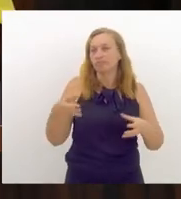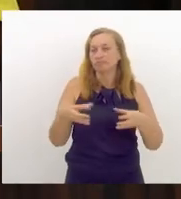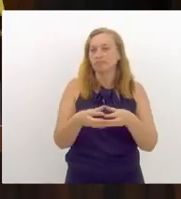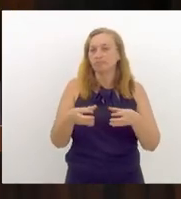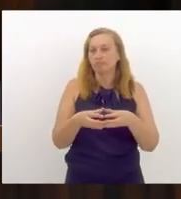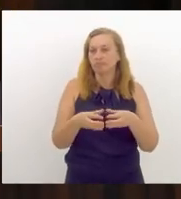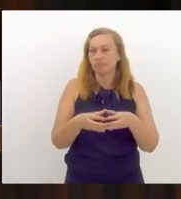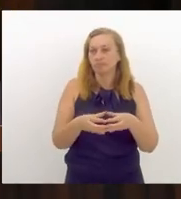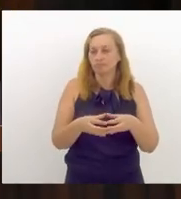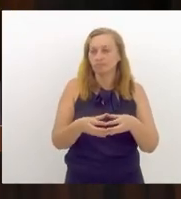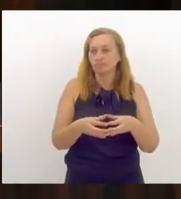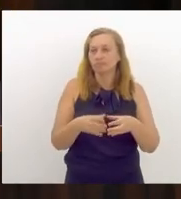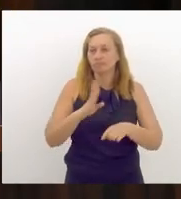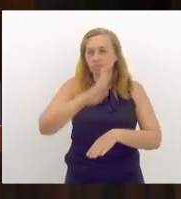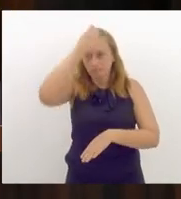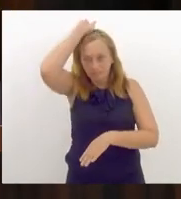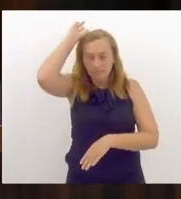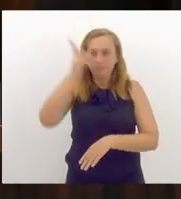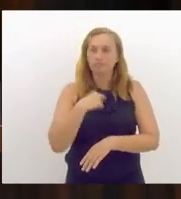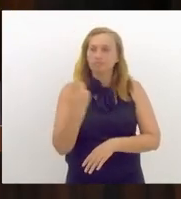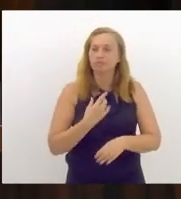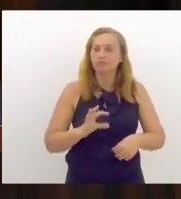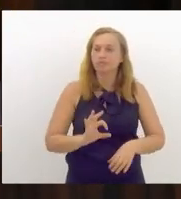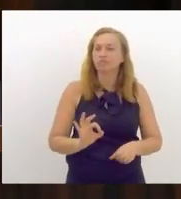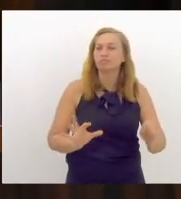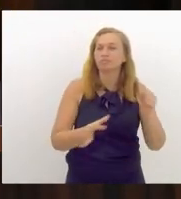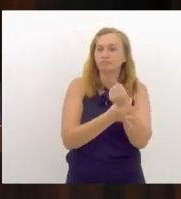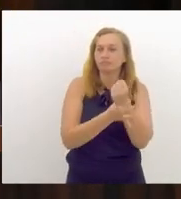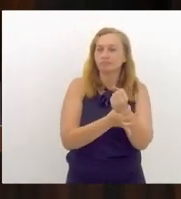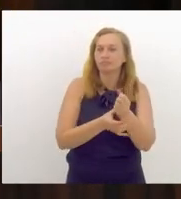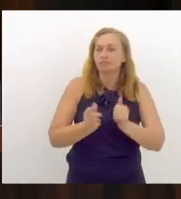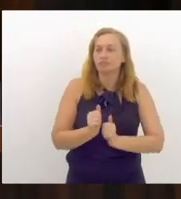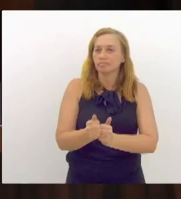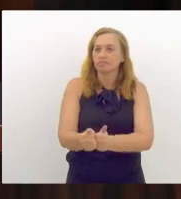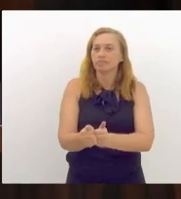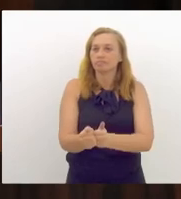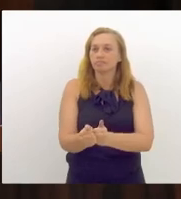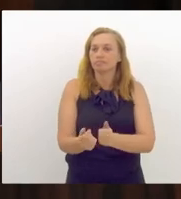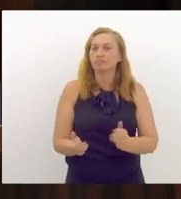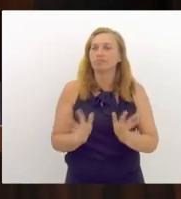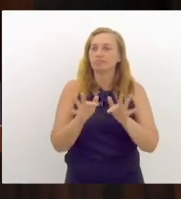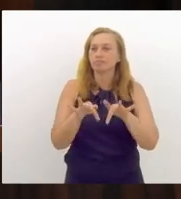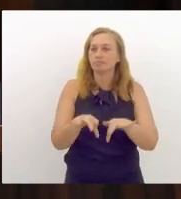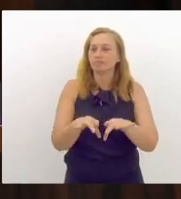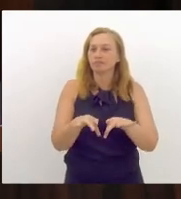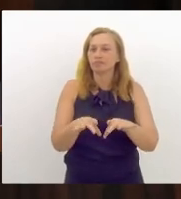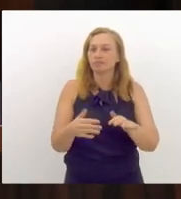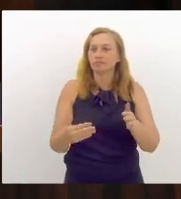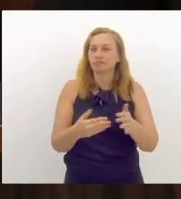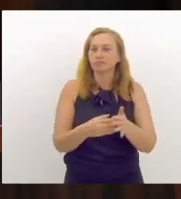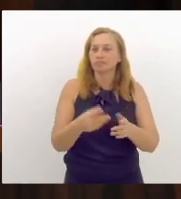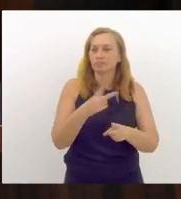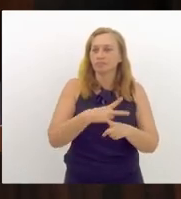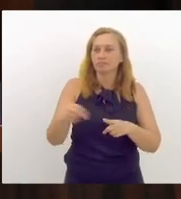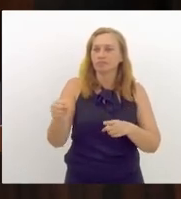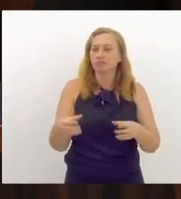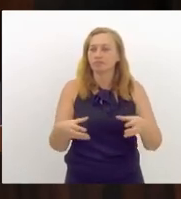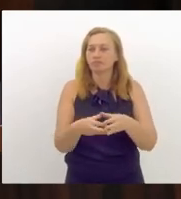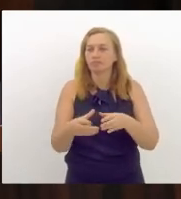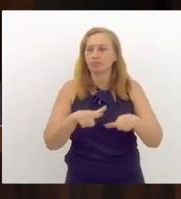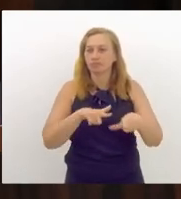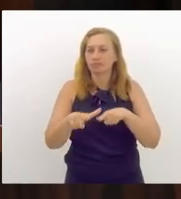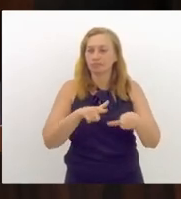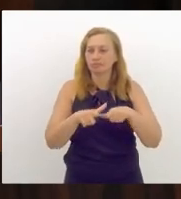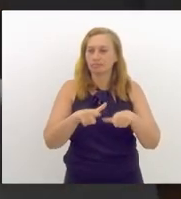segurança nosso segurança e seguimos firmes até a Vitória da classe trabalhadora